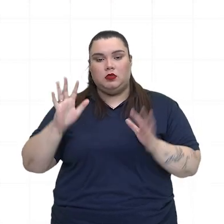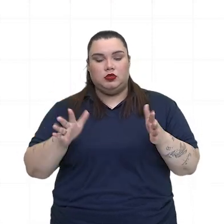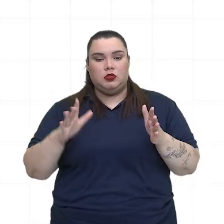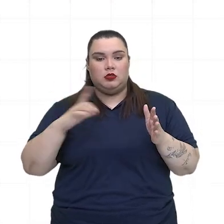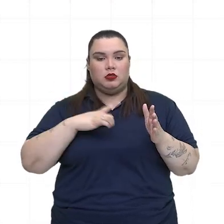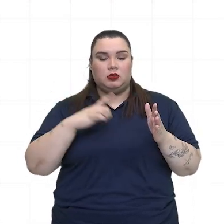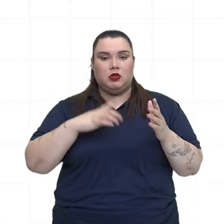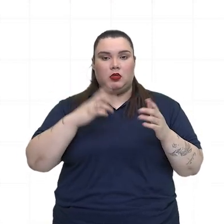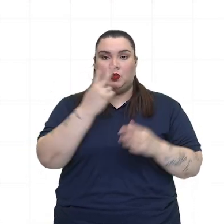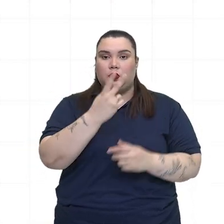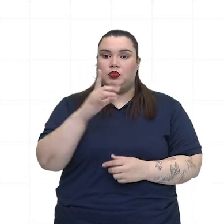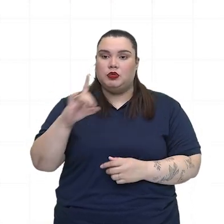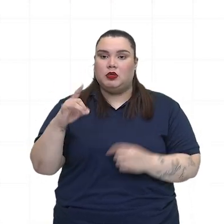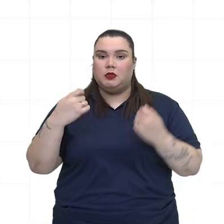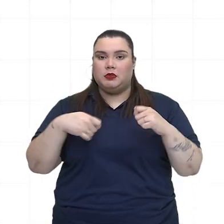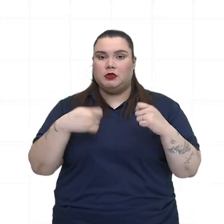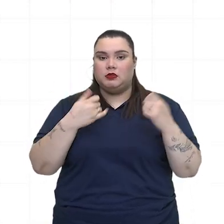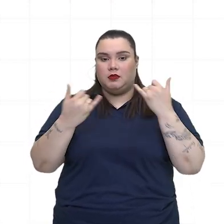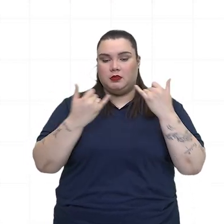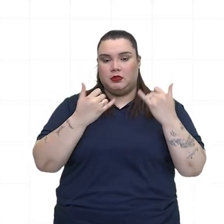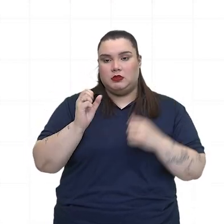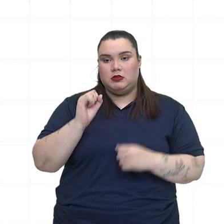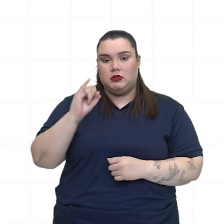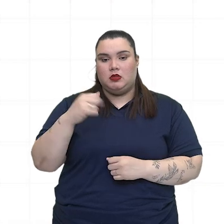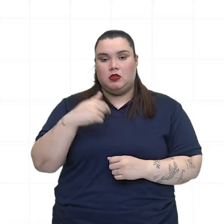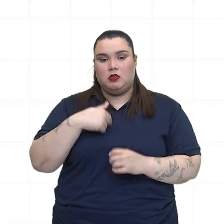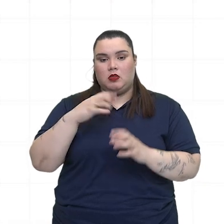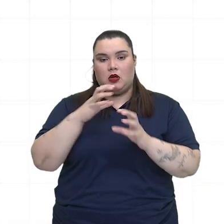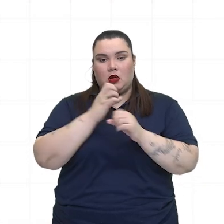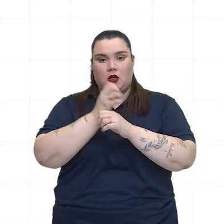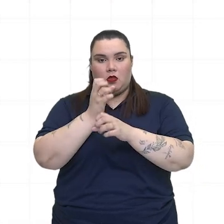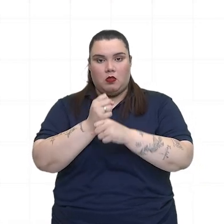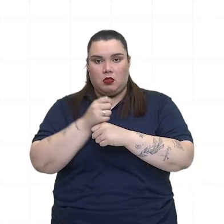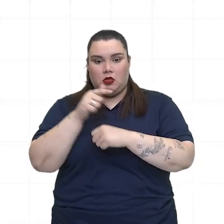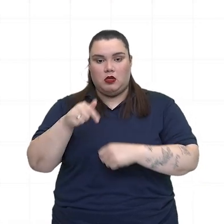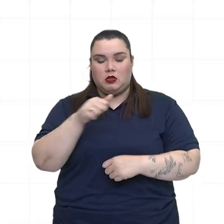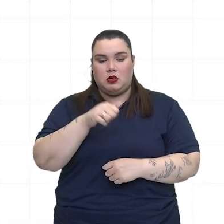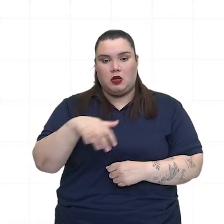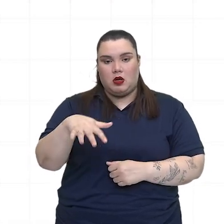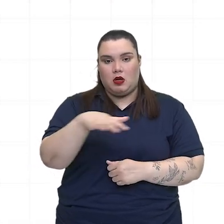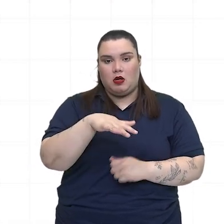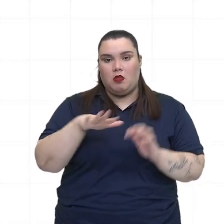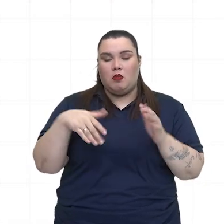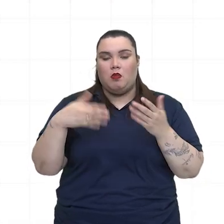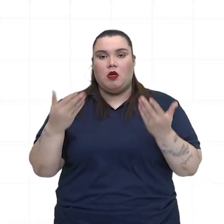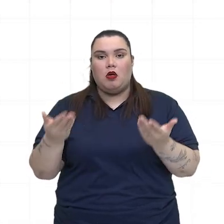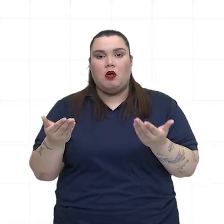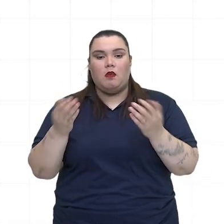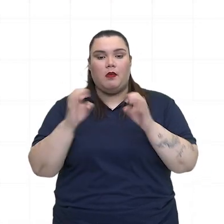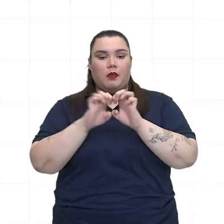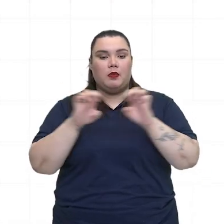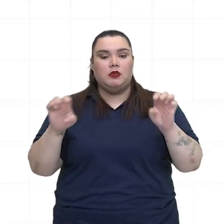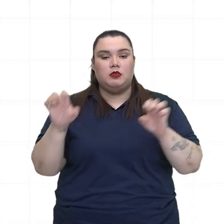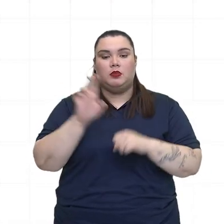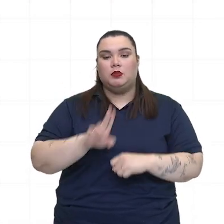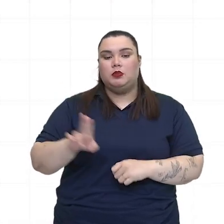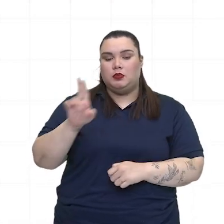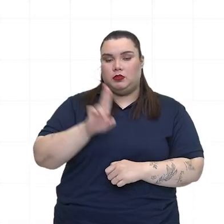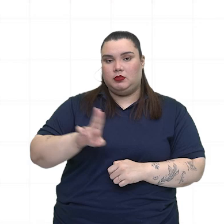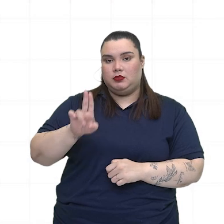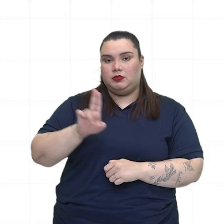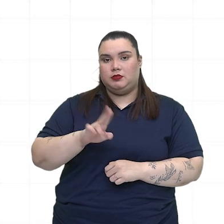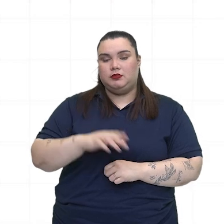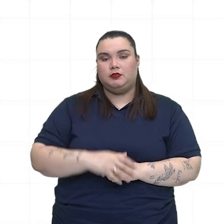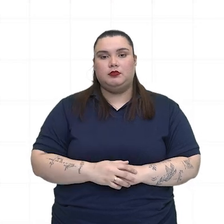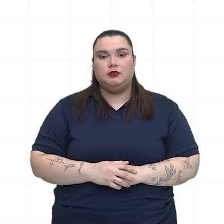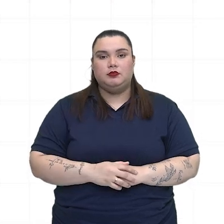duas dimensões necessárias. Se eu vou calcular a área, pessoal, qual é a fórmula que nós usamos para calcular